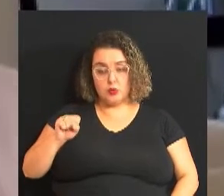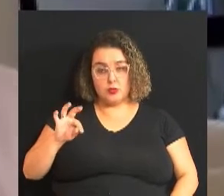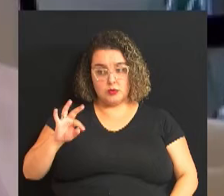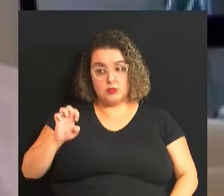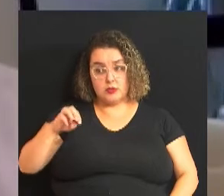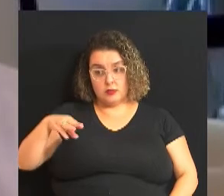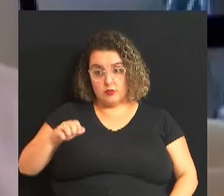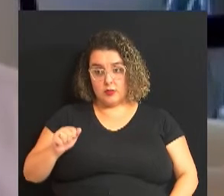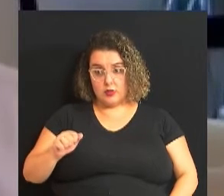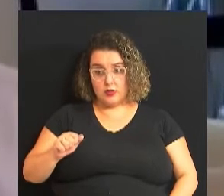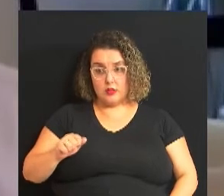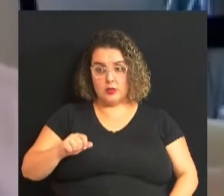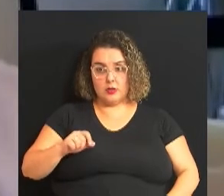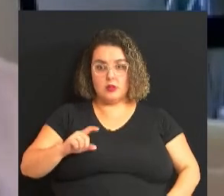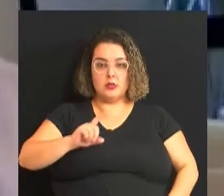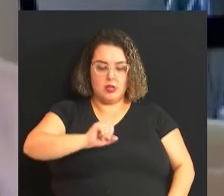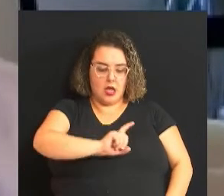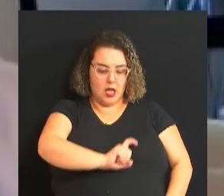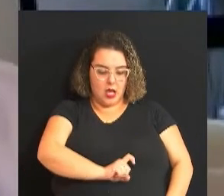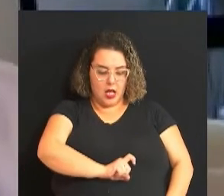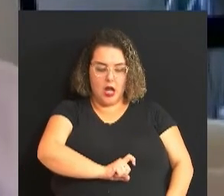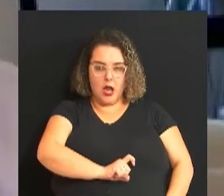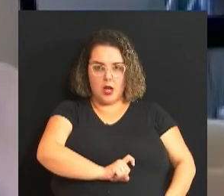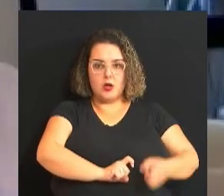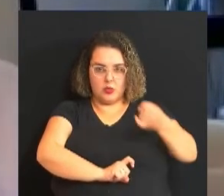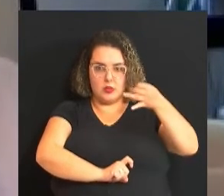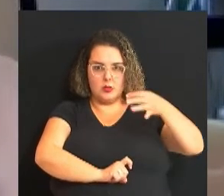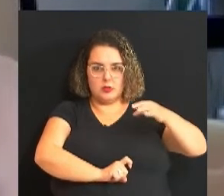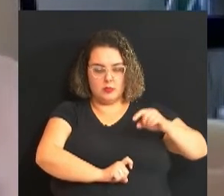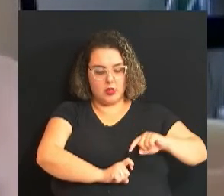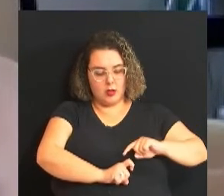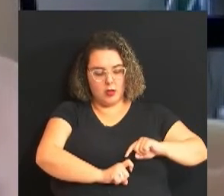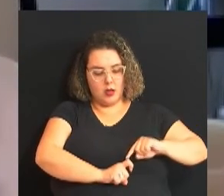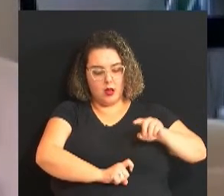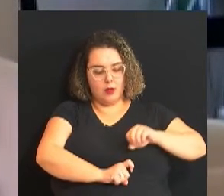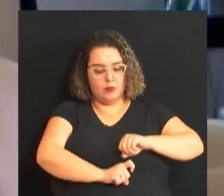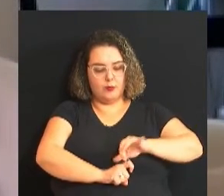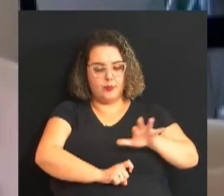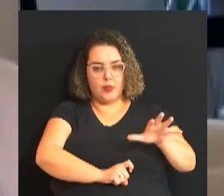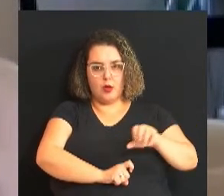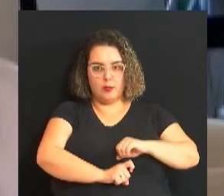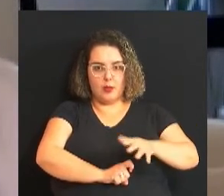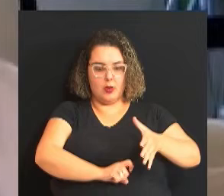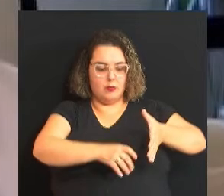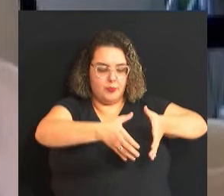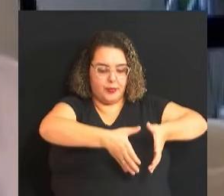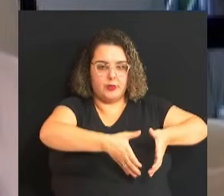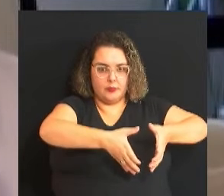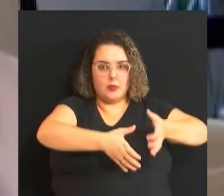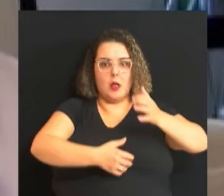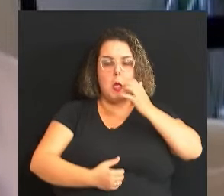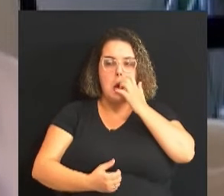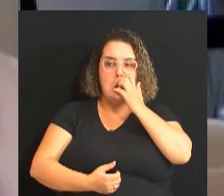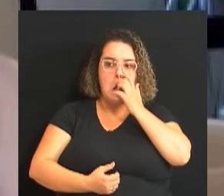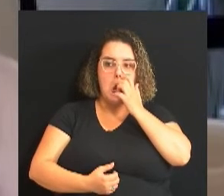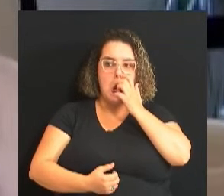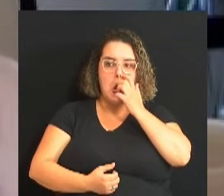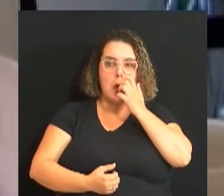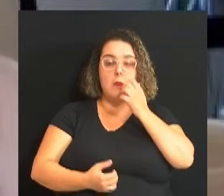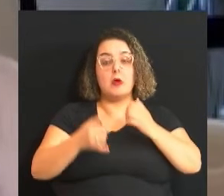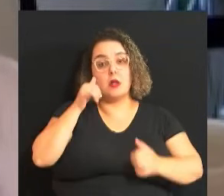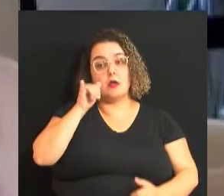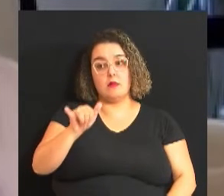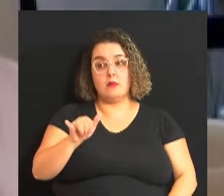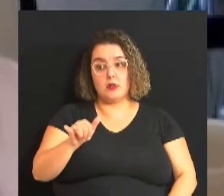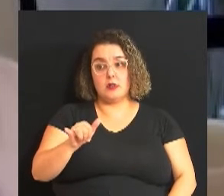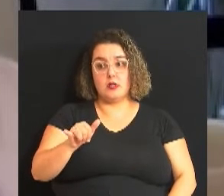ileostomia em alça, daquela forma que eu expliquei para vocês, ileostomia intestino delgado, né? Para evitar que as